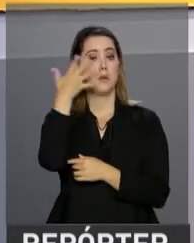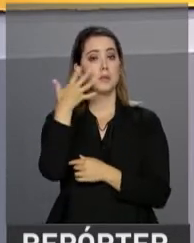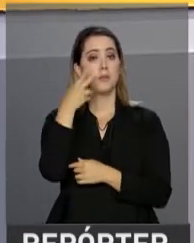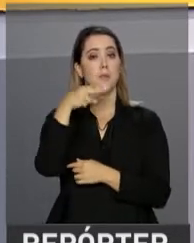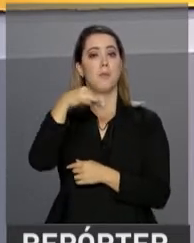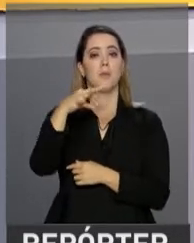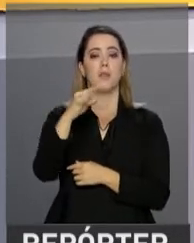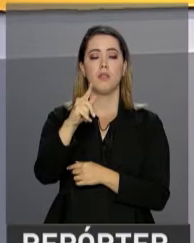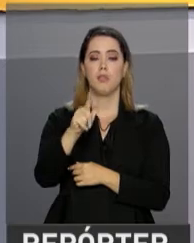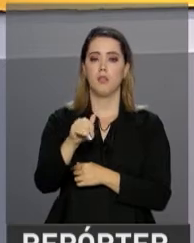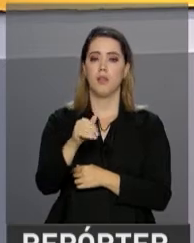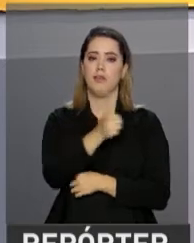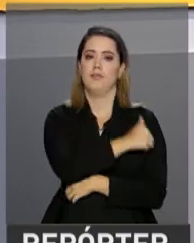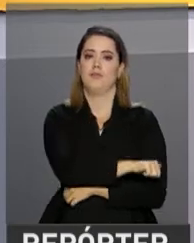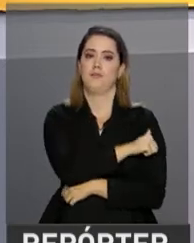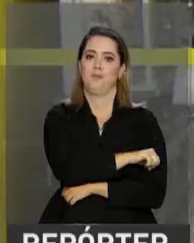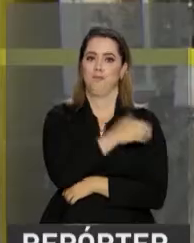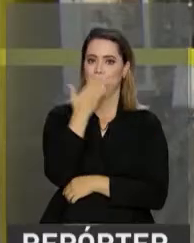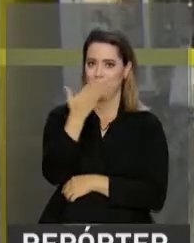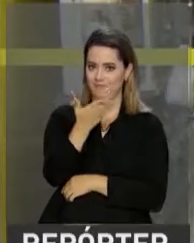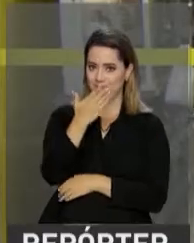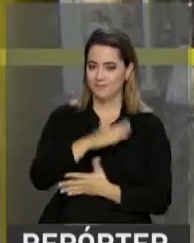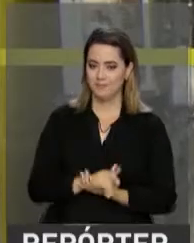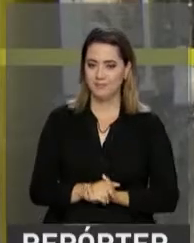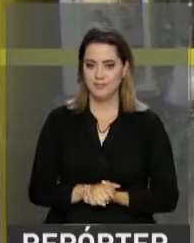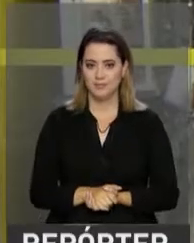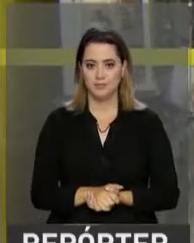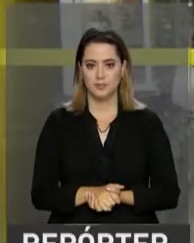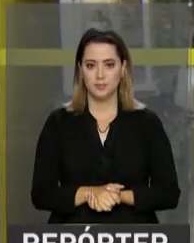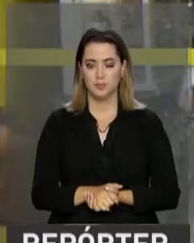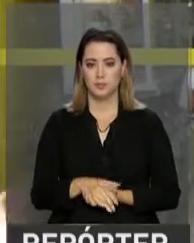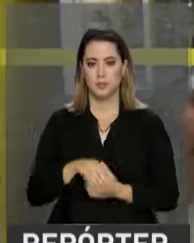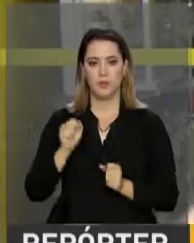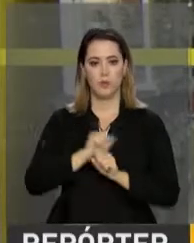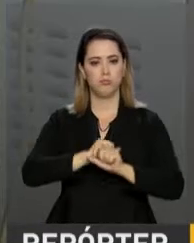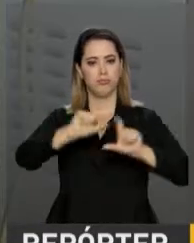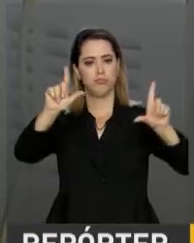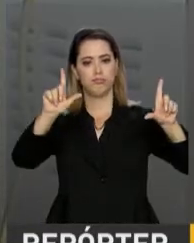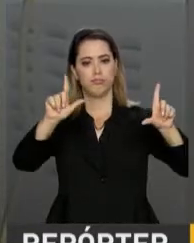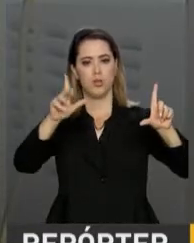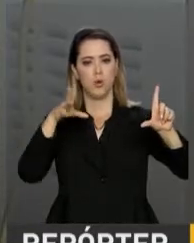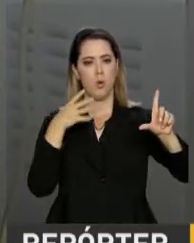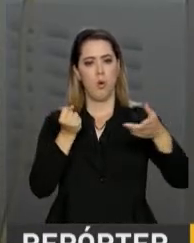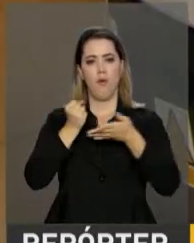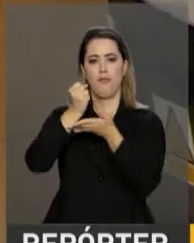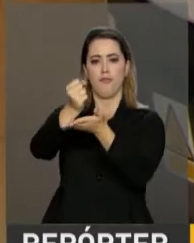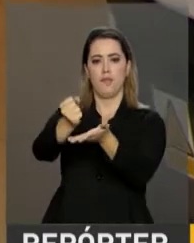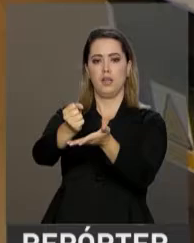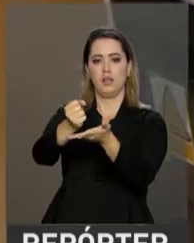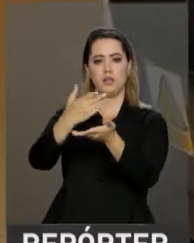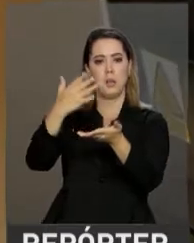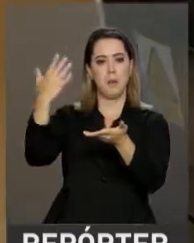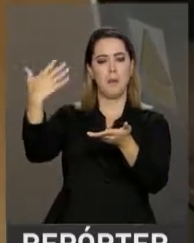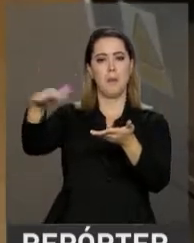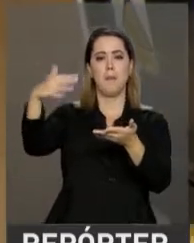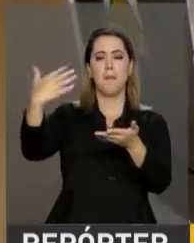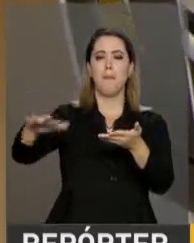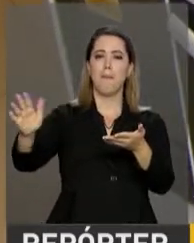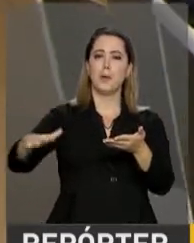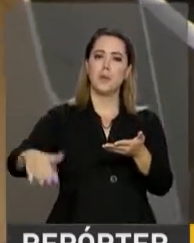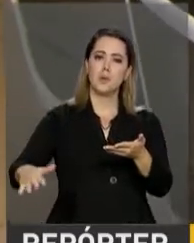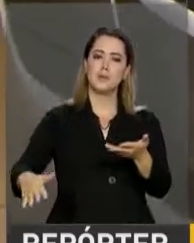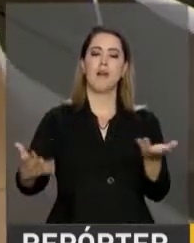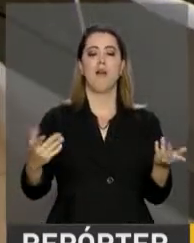natália melo do rio de janeiro nas vitrines das lojas ofertas juros mais baixos e